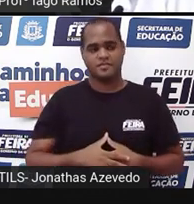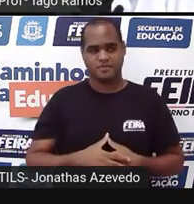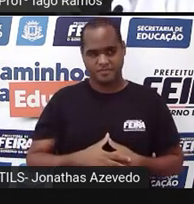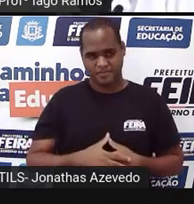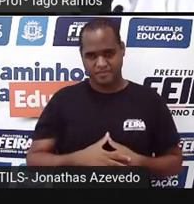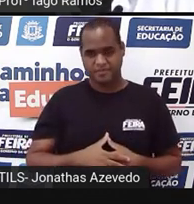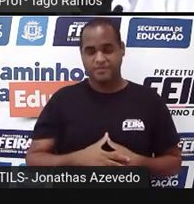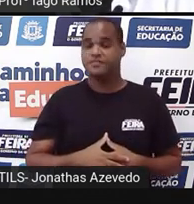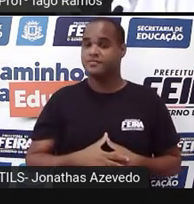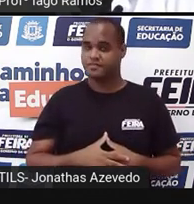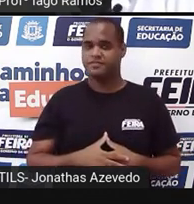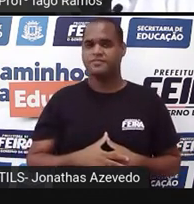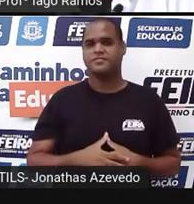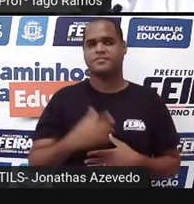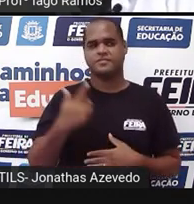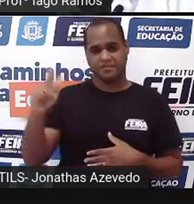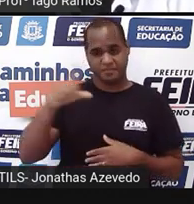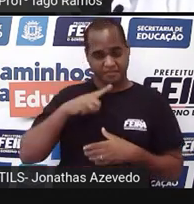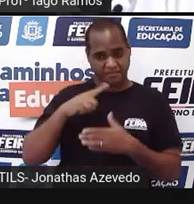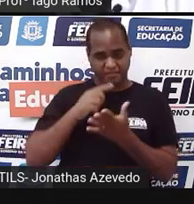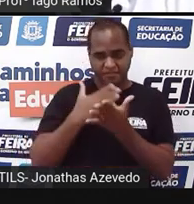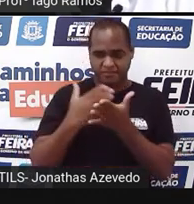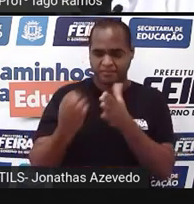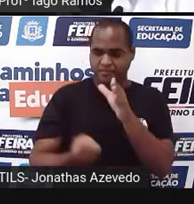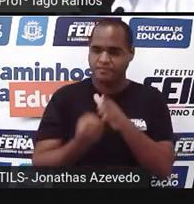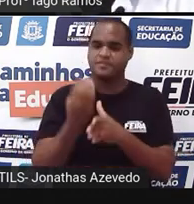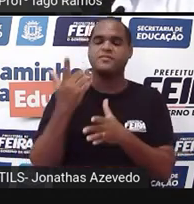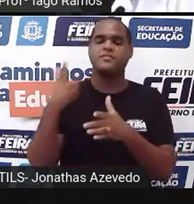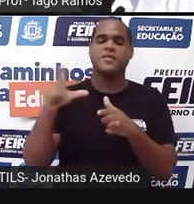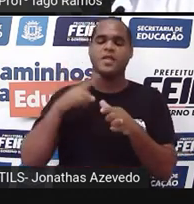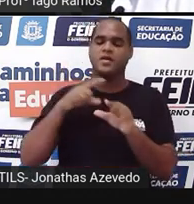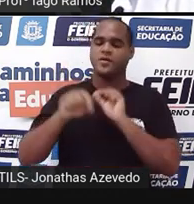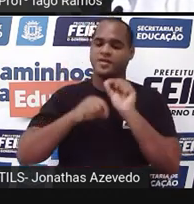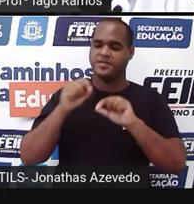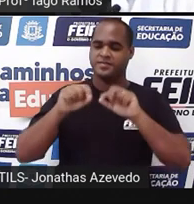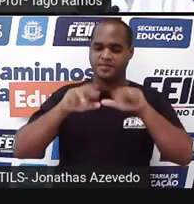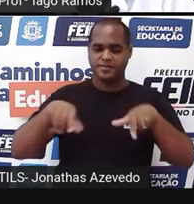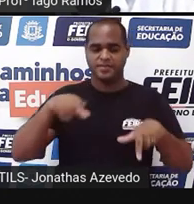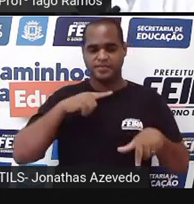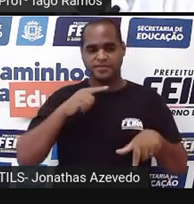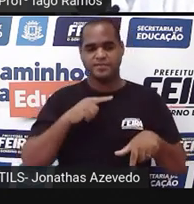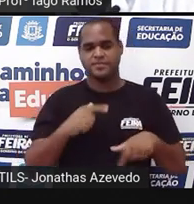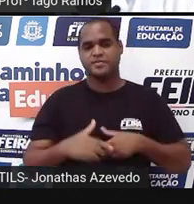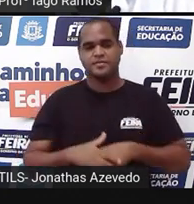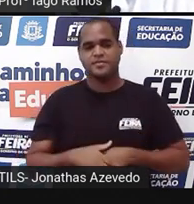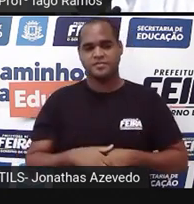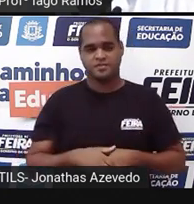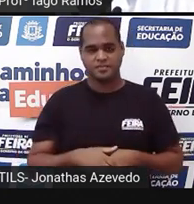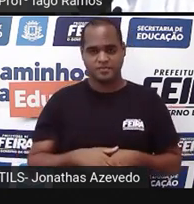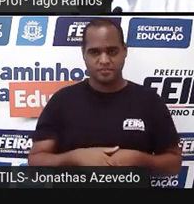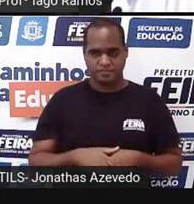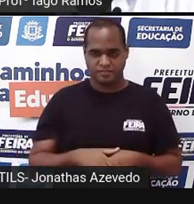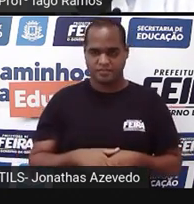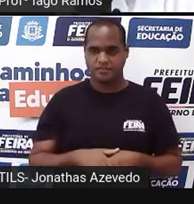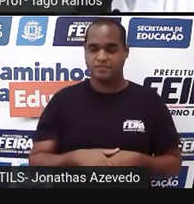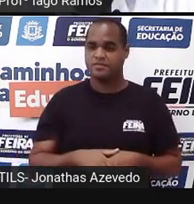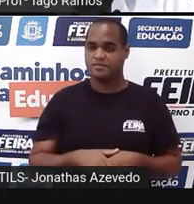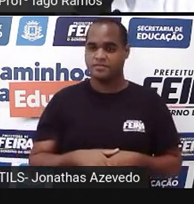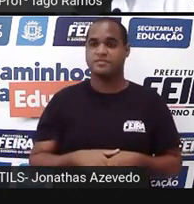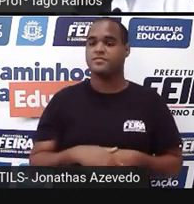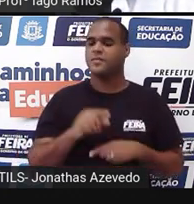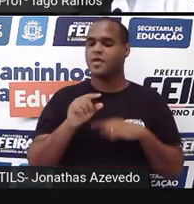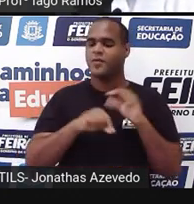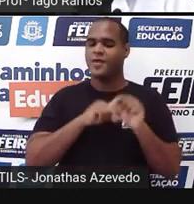Oi e aí quando essa outra reta aparecer vai acontecer uma coisa né Que coisa é essa que vai